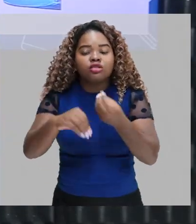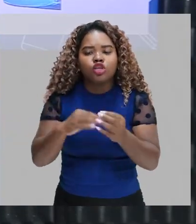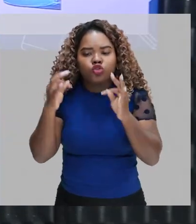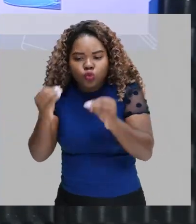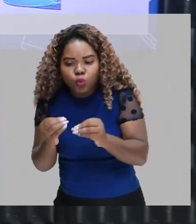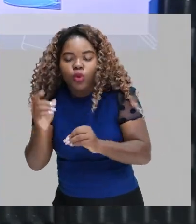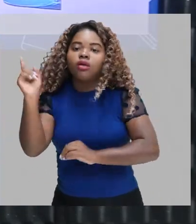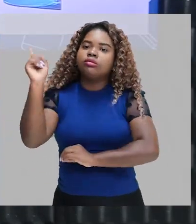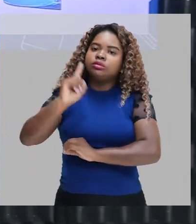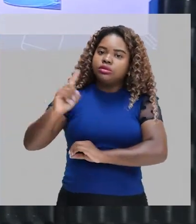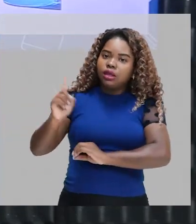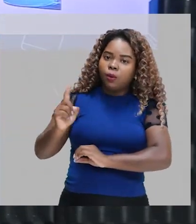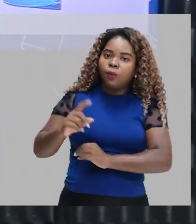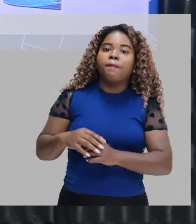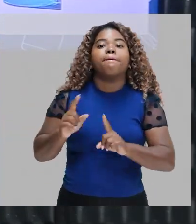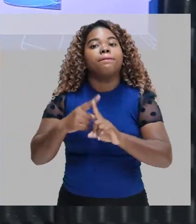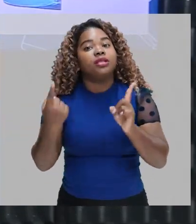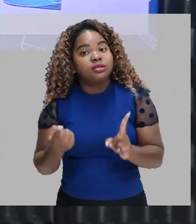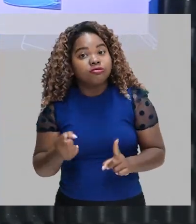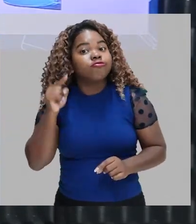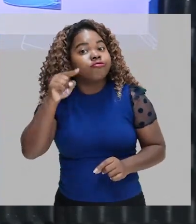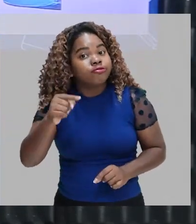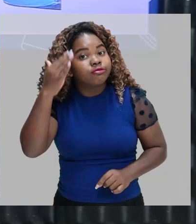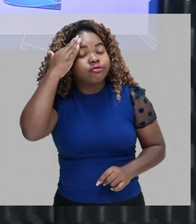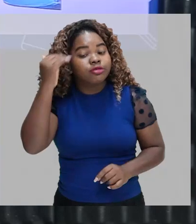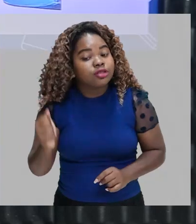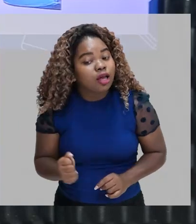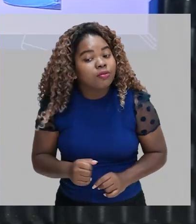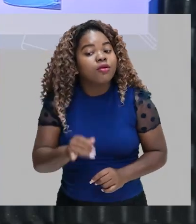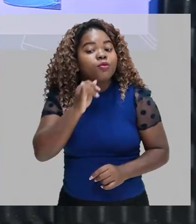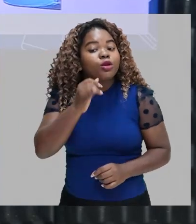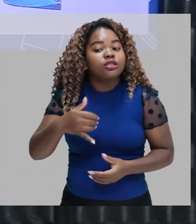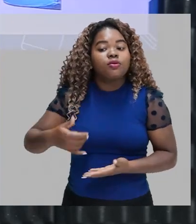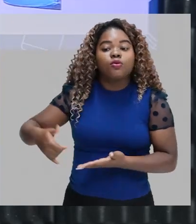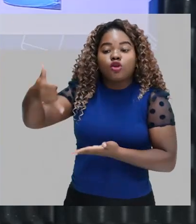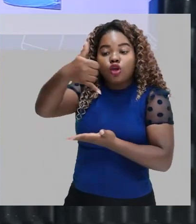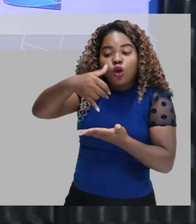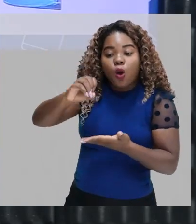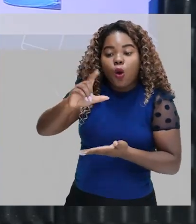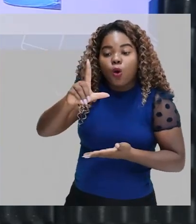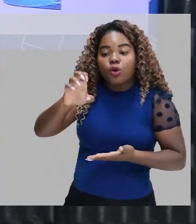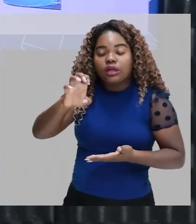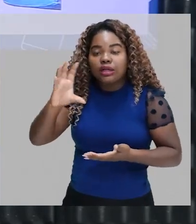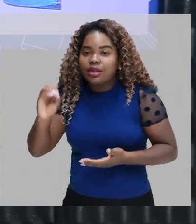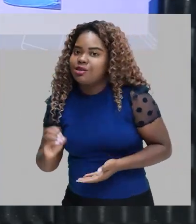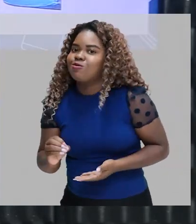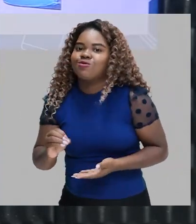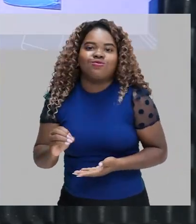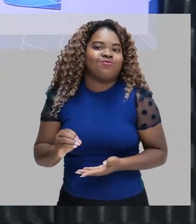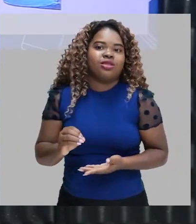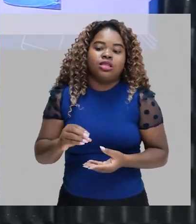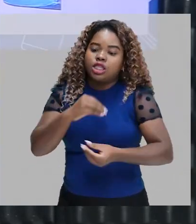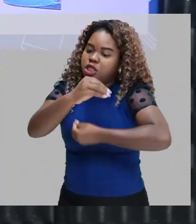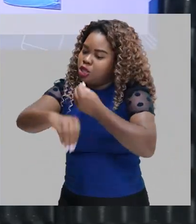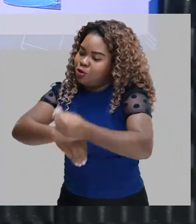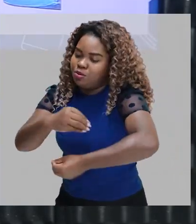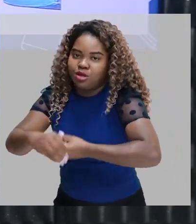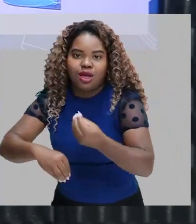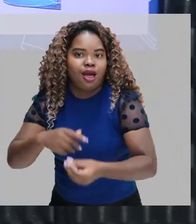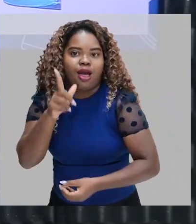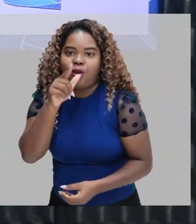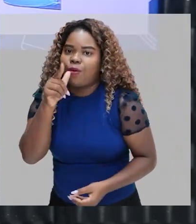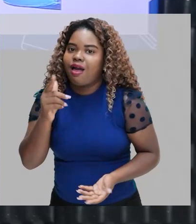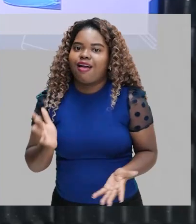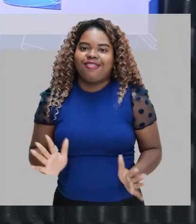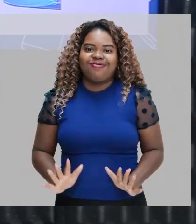não, porque você sabe, por exemplo, que o óleo não se dissolve, né, na água, ou seja, não se mistura.